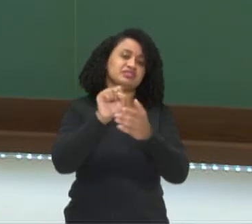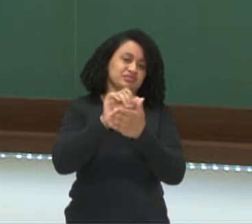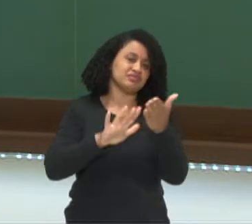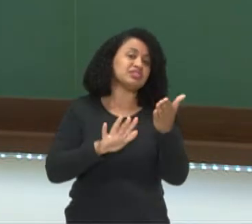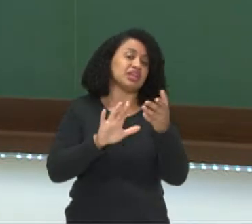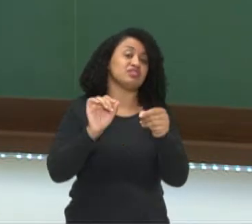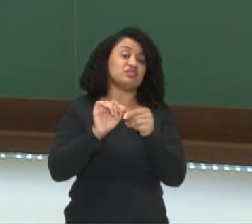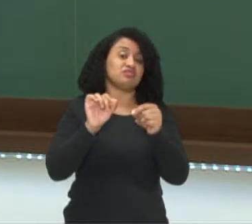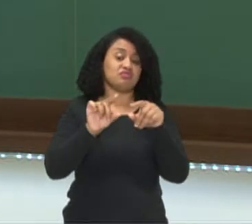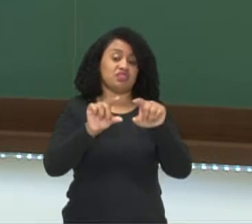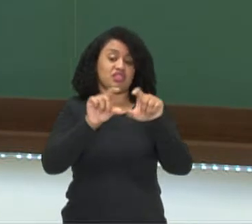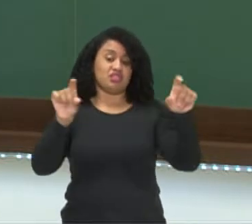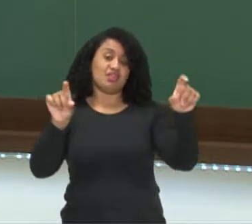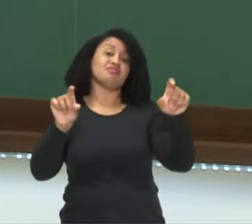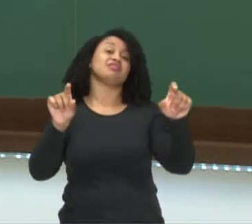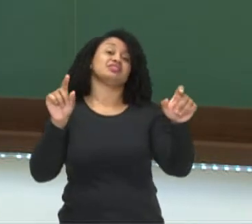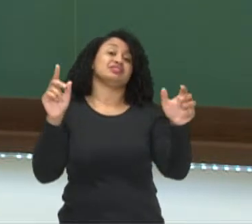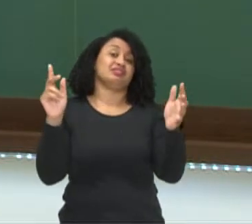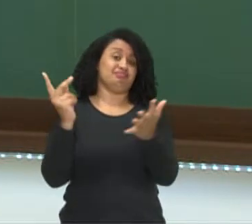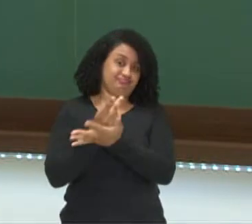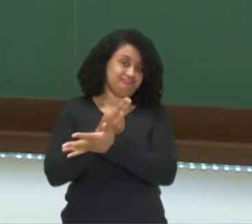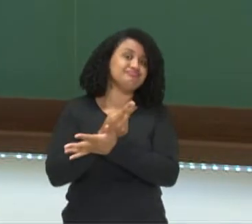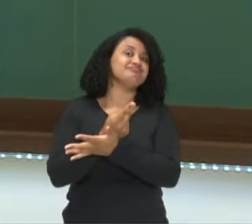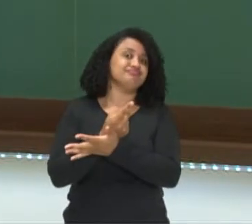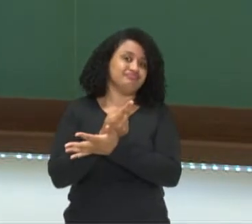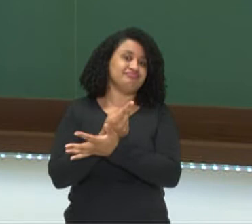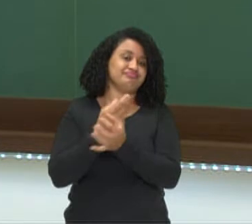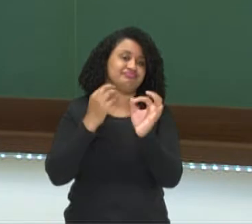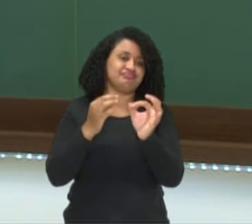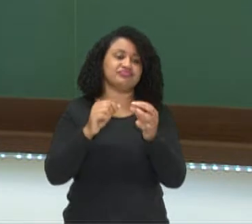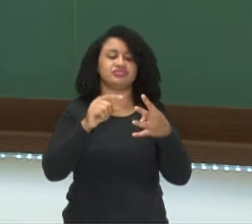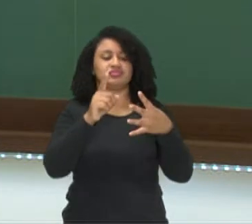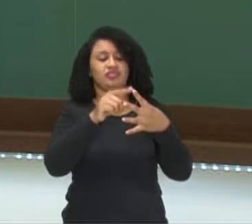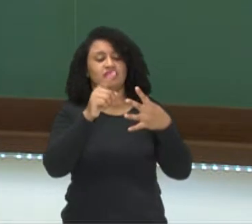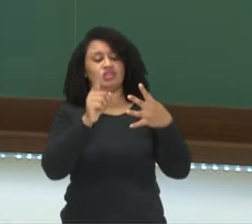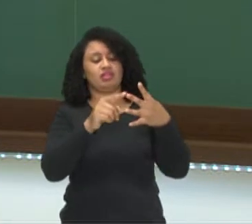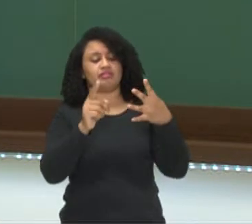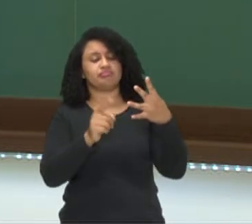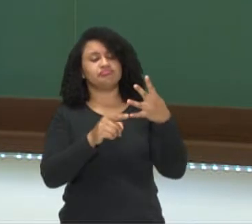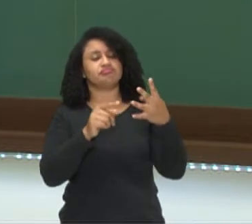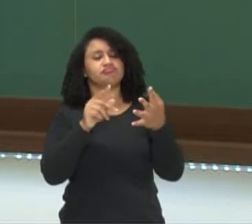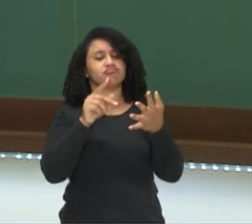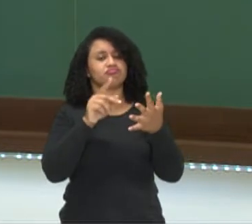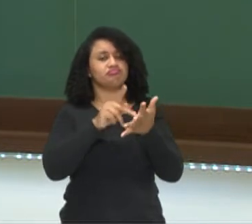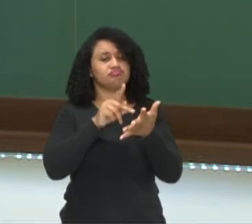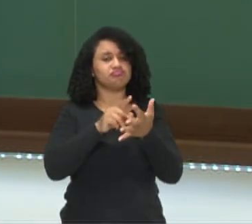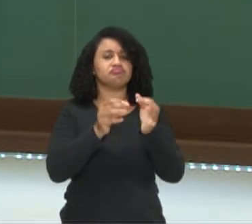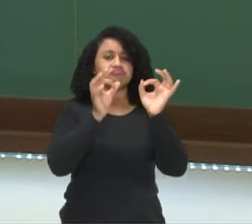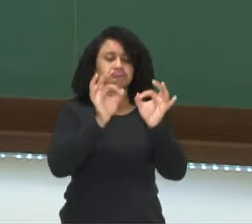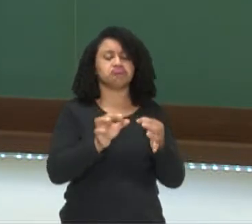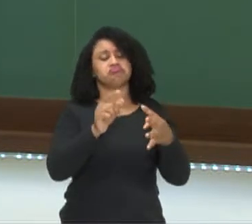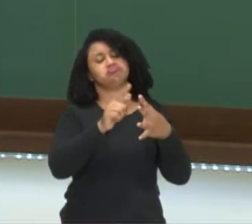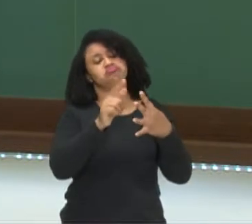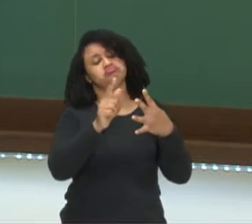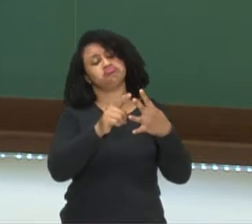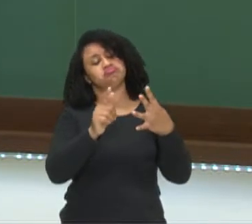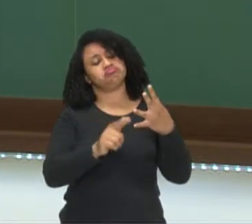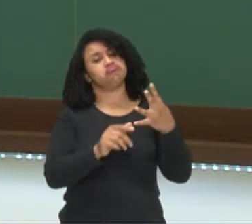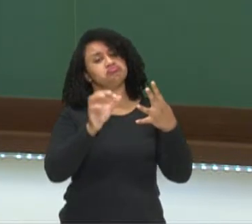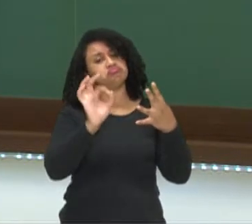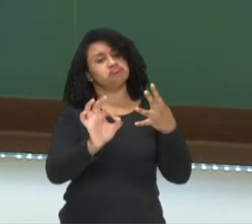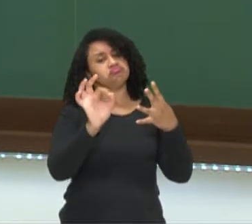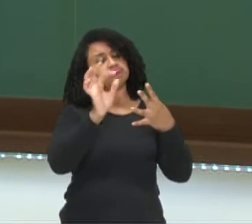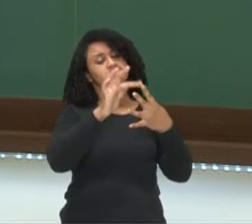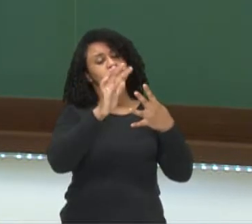tornando ela falsa, ok? E as outras são verdadeiras, né? Os cães amadurecem bem mais rápido do que o humano